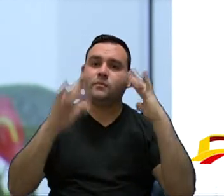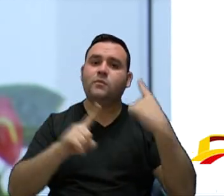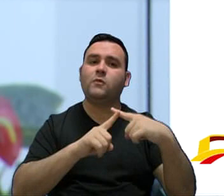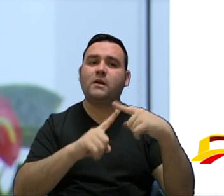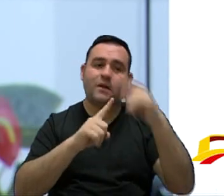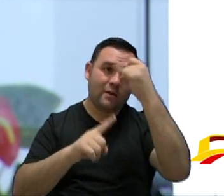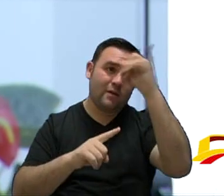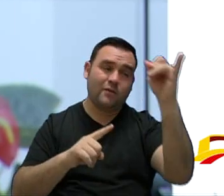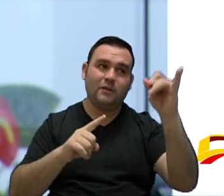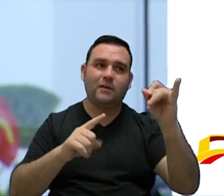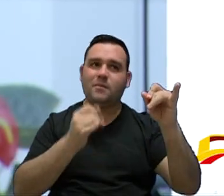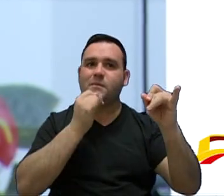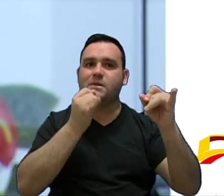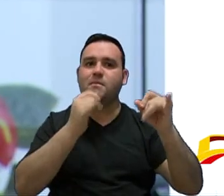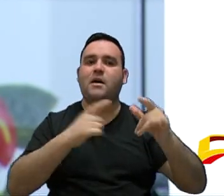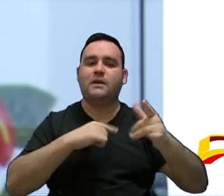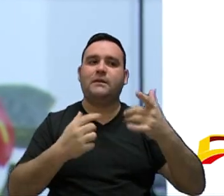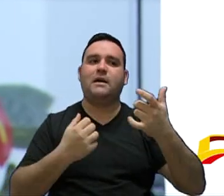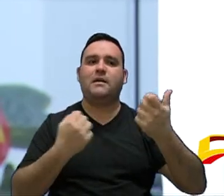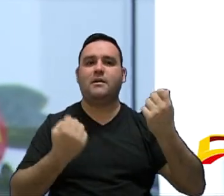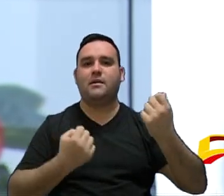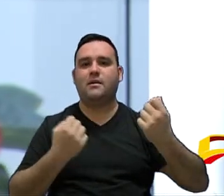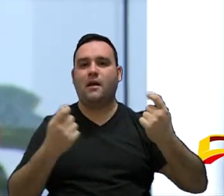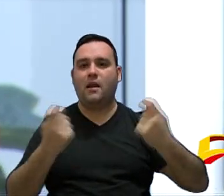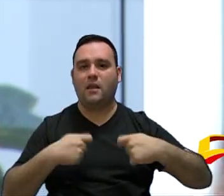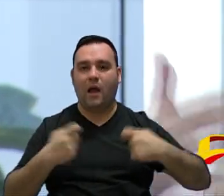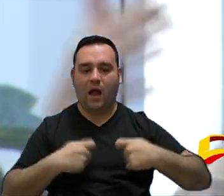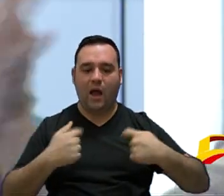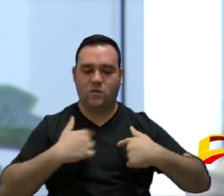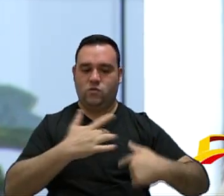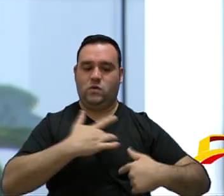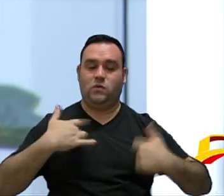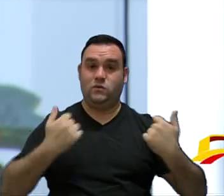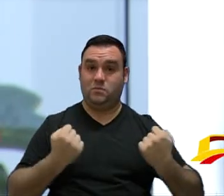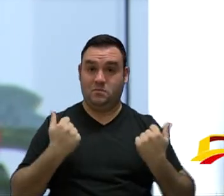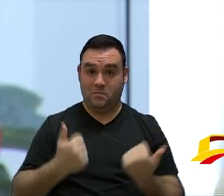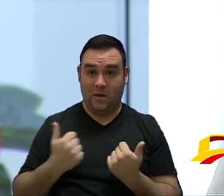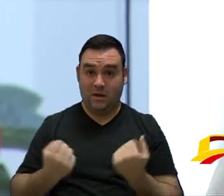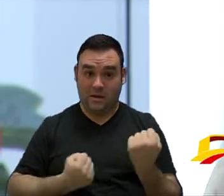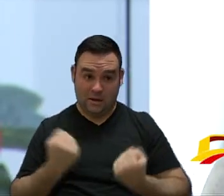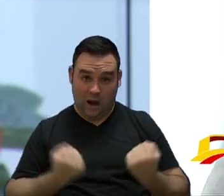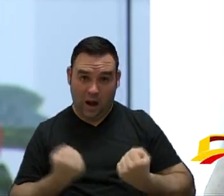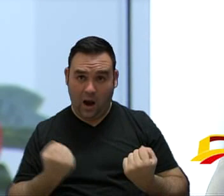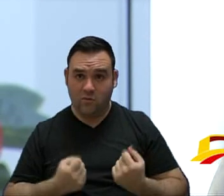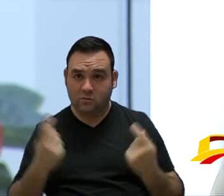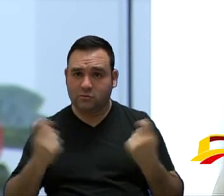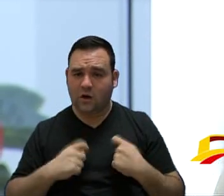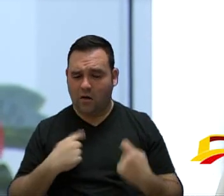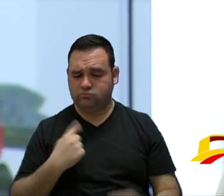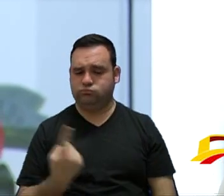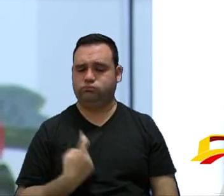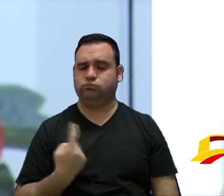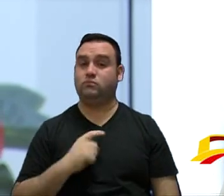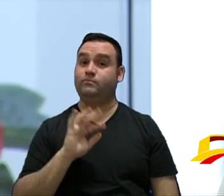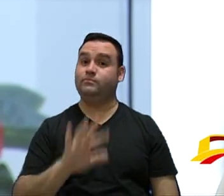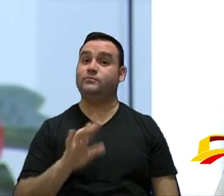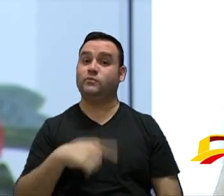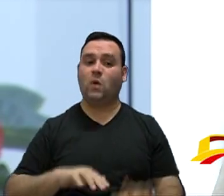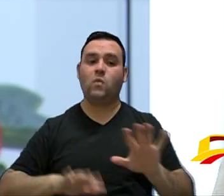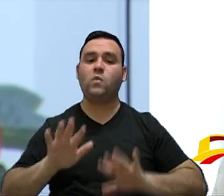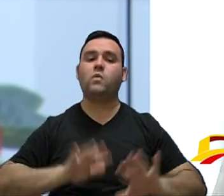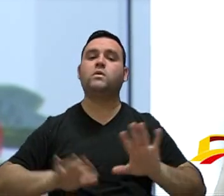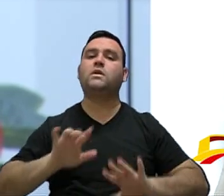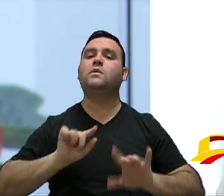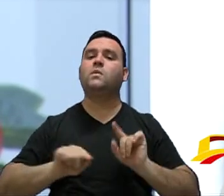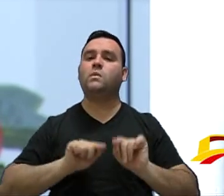para que ele é vir de circular por mal as condições clínicas de carro próprio é a gente o nosso